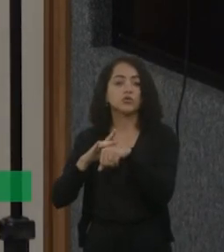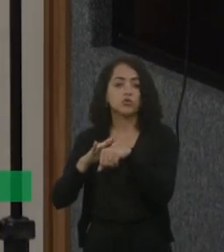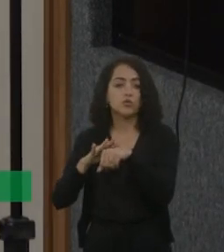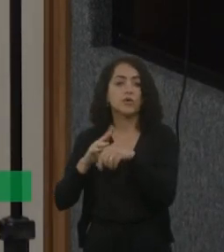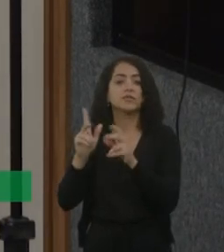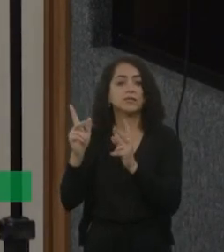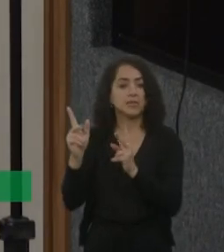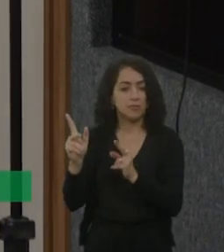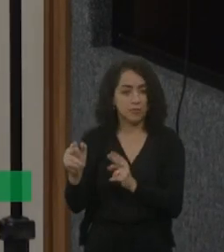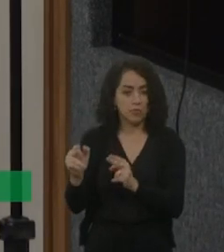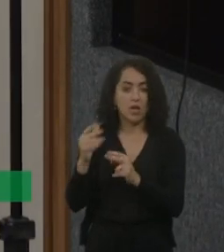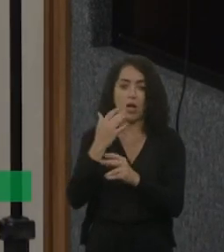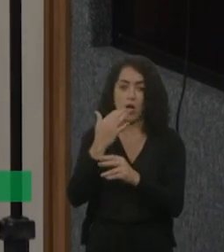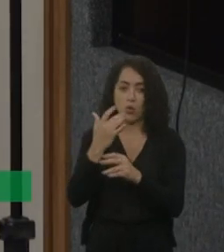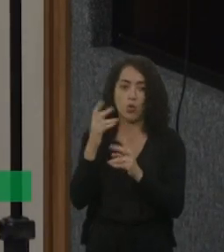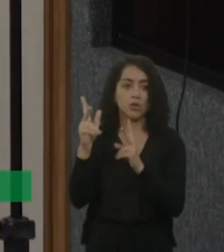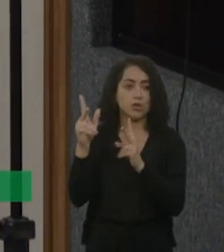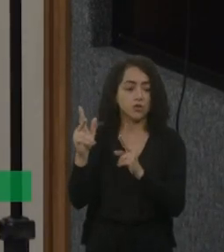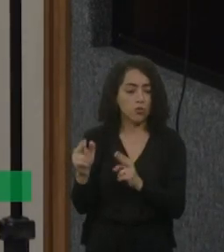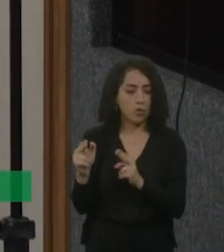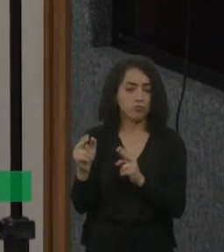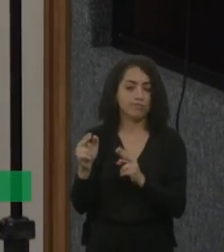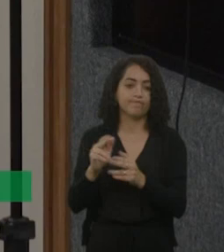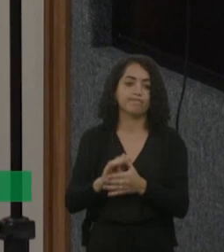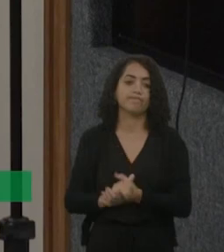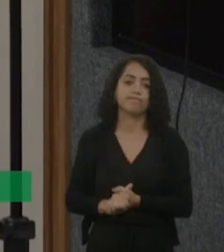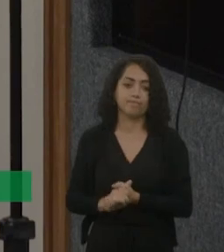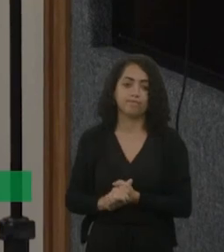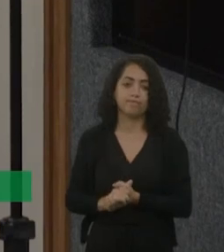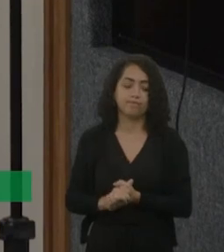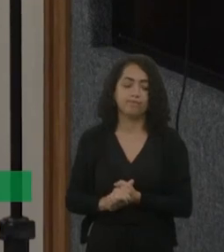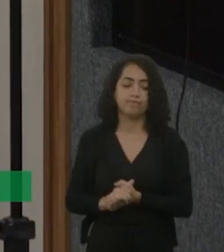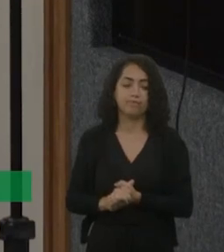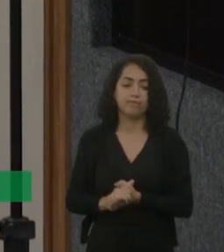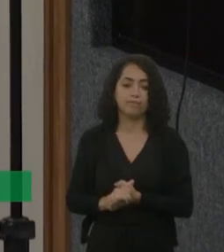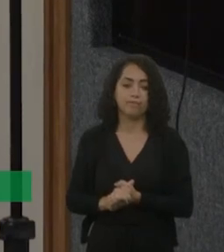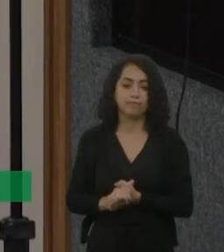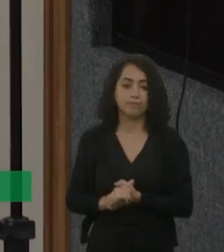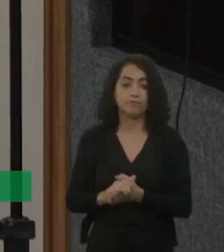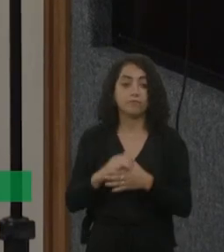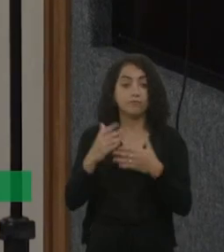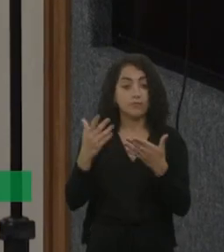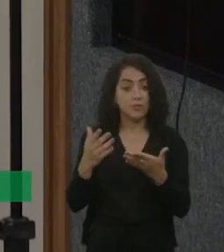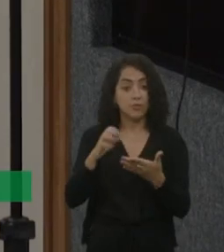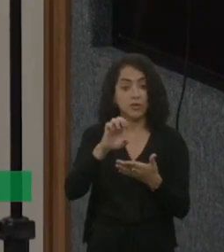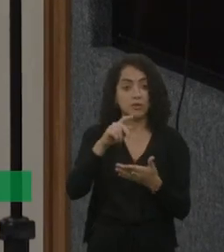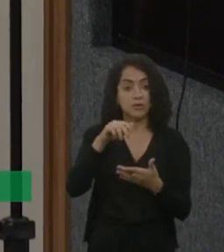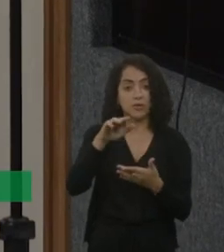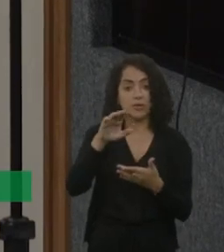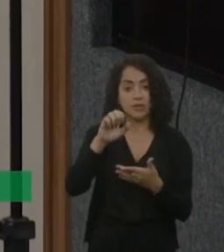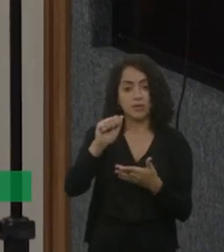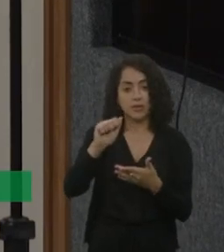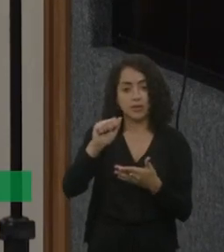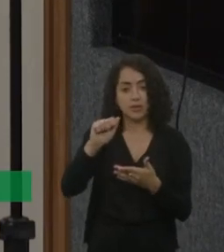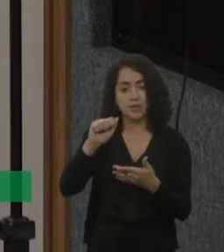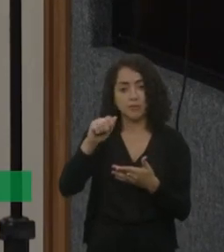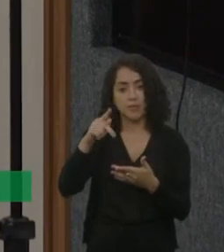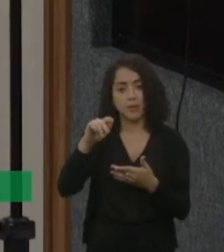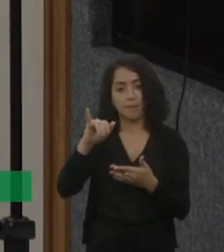mesma coloração, se tiver colesterol depositado. E temos outras, né? Mas Niemann-Pick é um dos diagnósticos diferenciais.